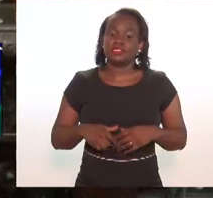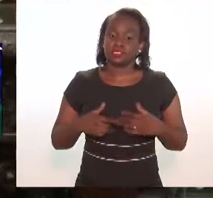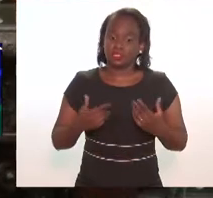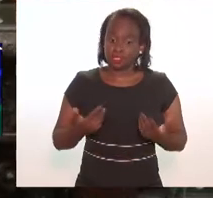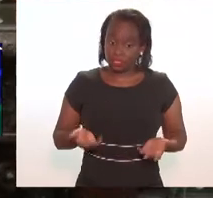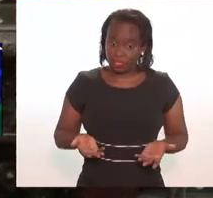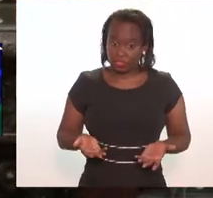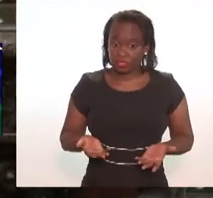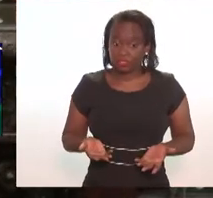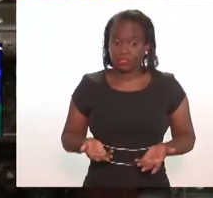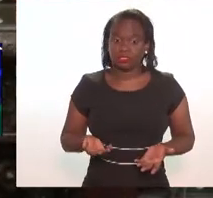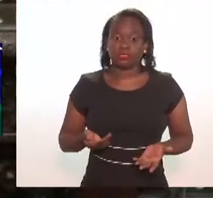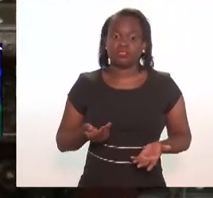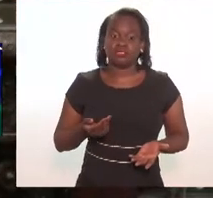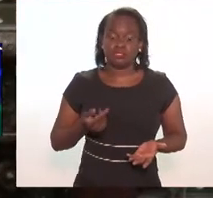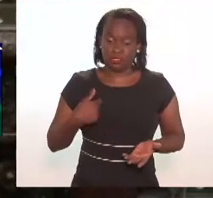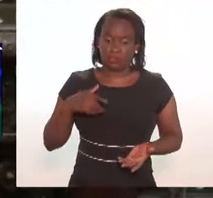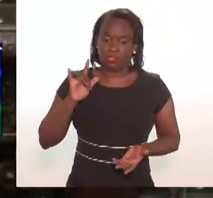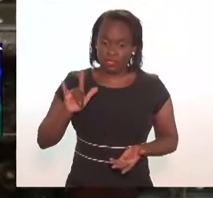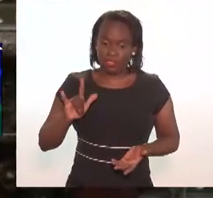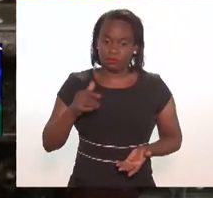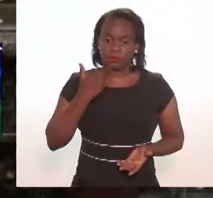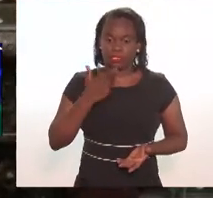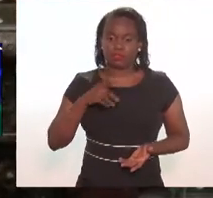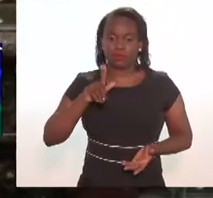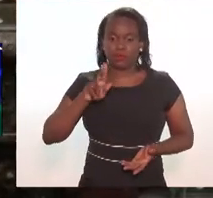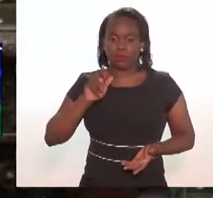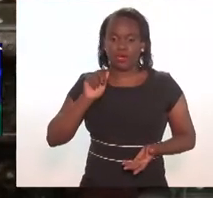Rohaihu em Guarani. Eu te amo em Guarani.